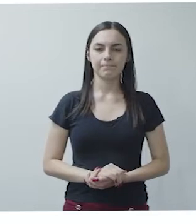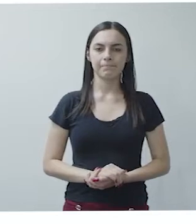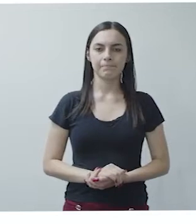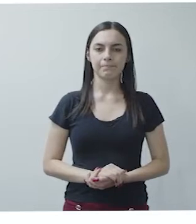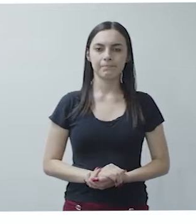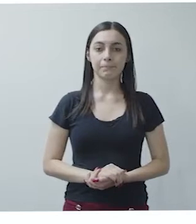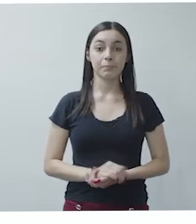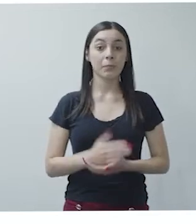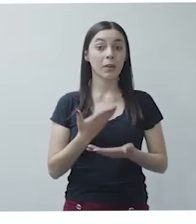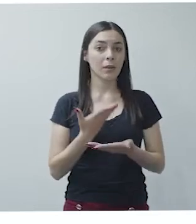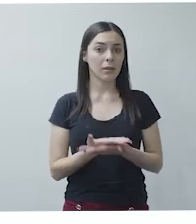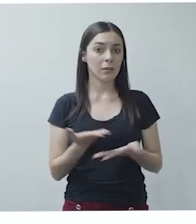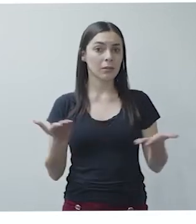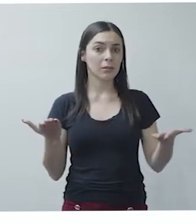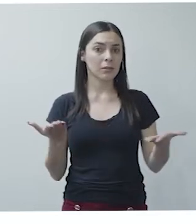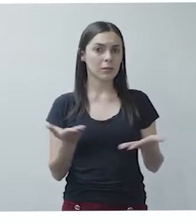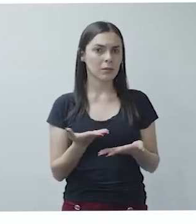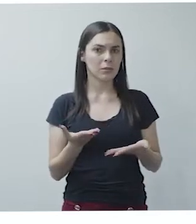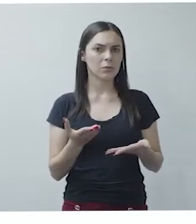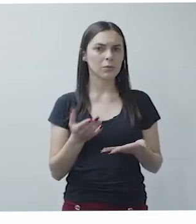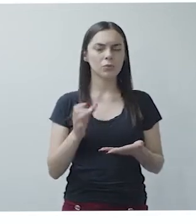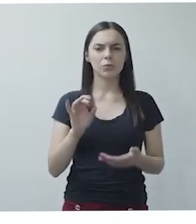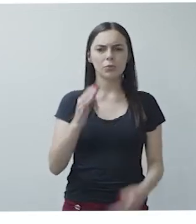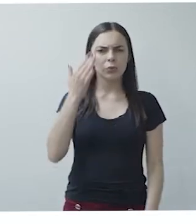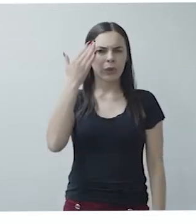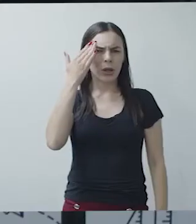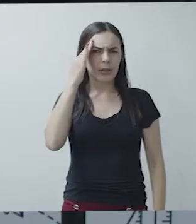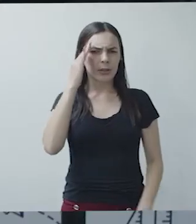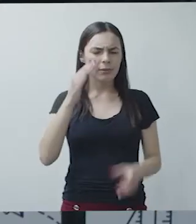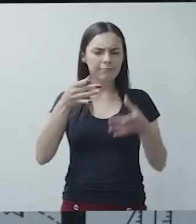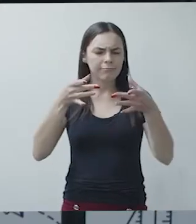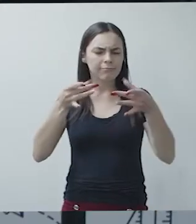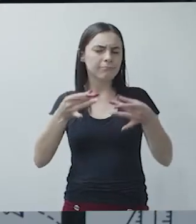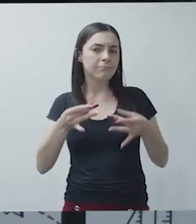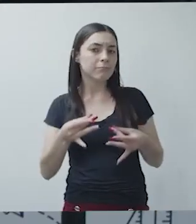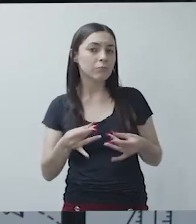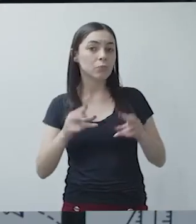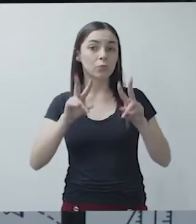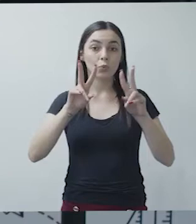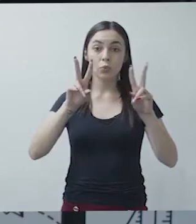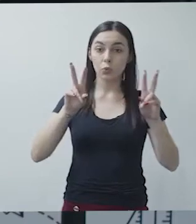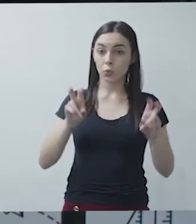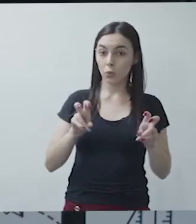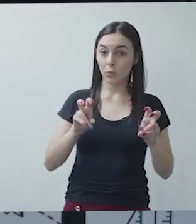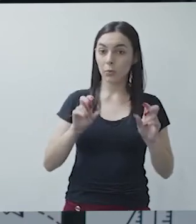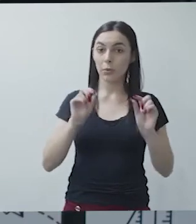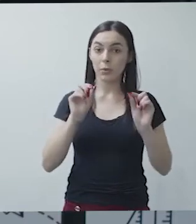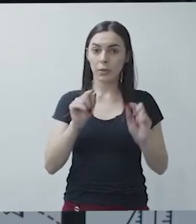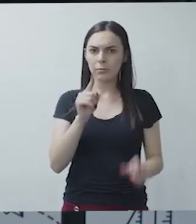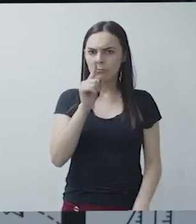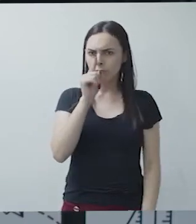Hoje, nós vamos compreender um pouquinho mais sobre o ponteiro